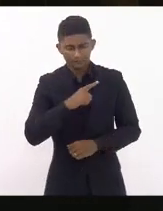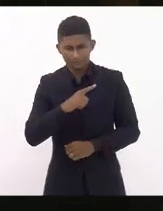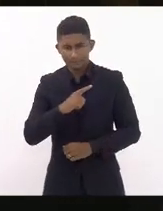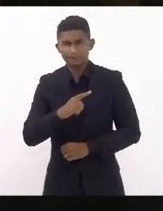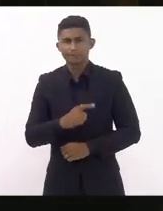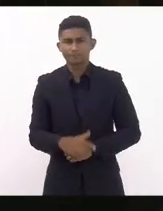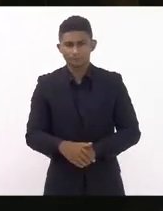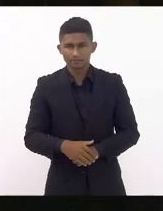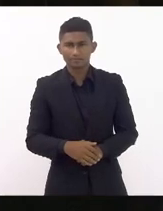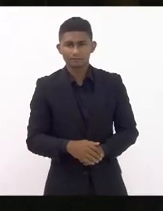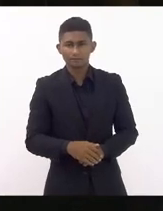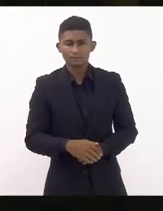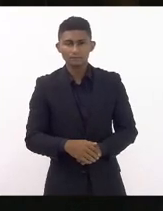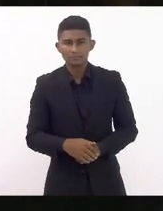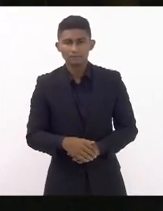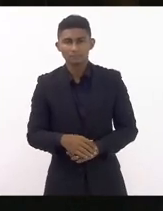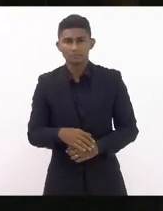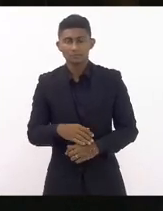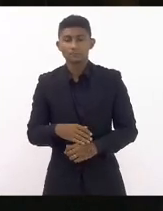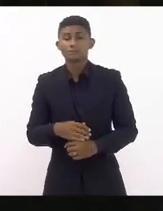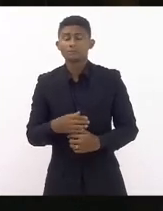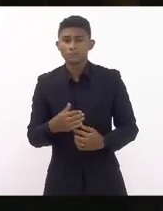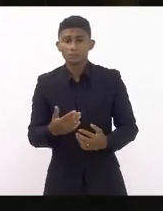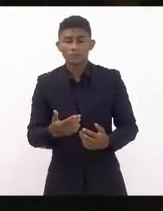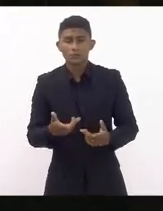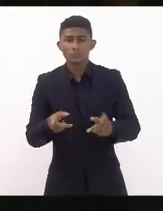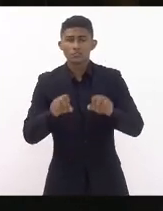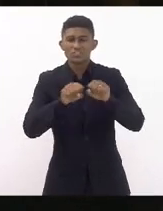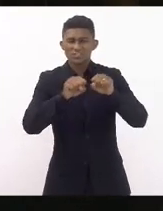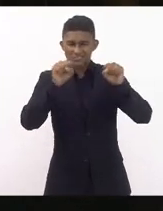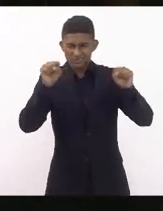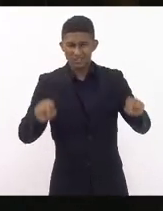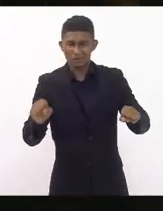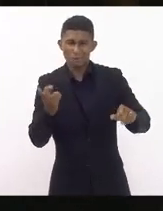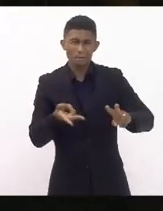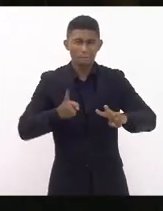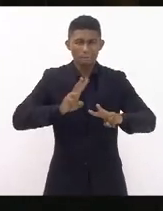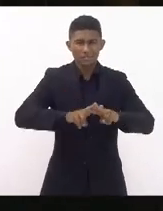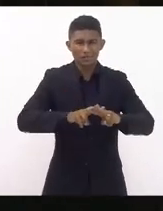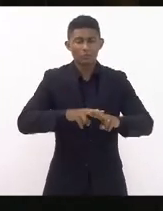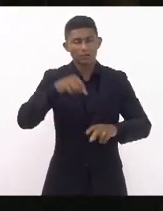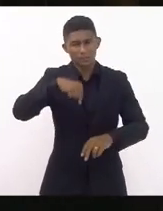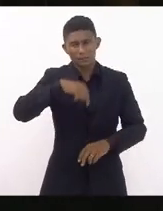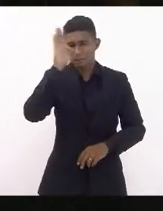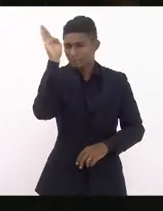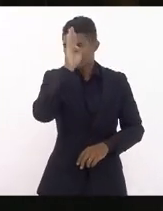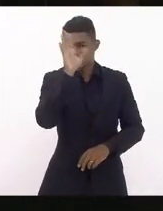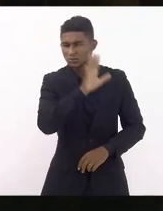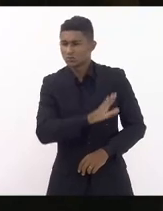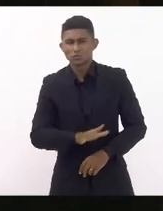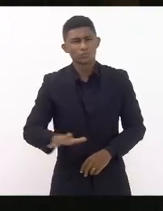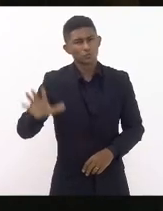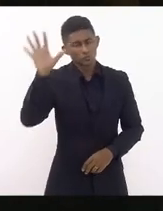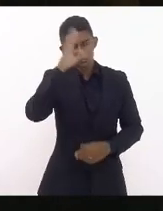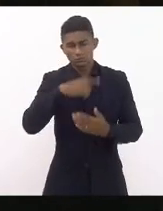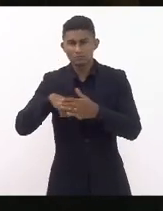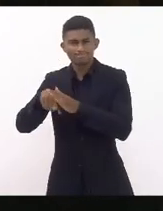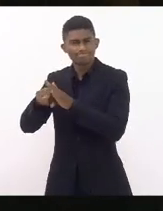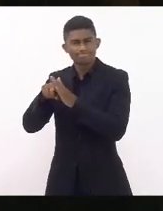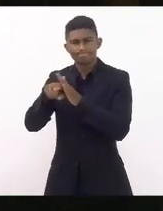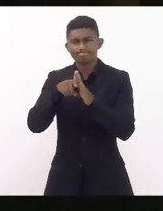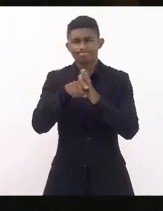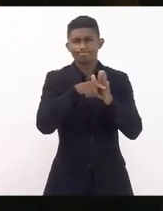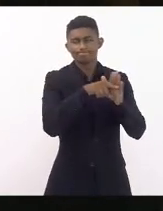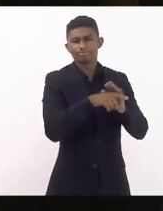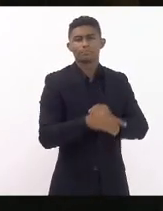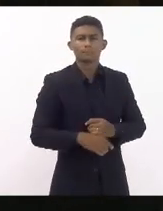pesquisa, me parece, que foi feito no sistema prisional do Estado brasileiro, ou seja, no Brasil. E